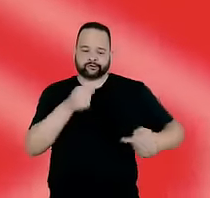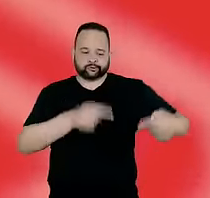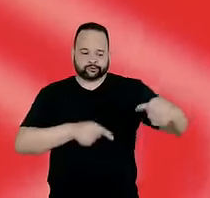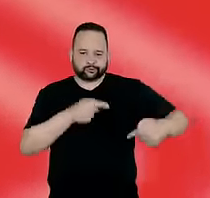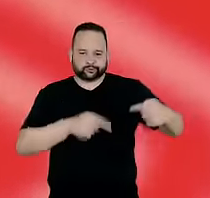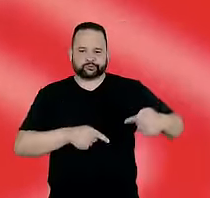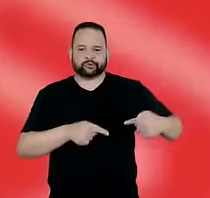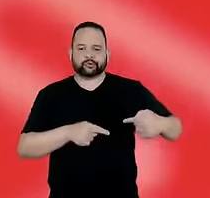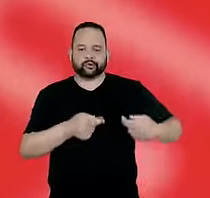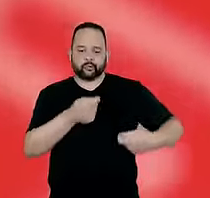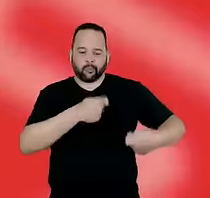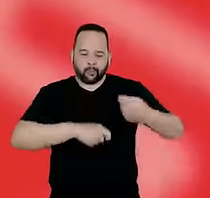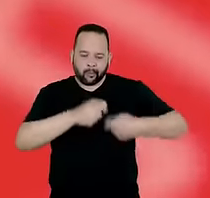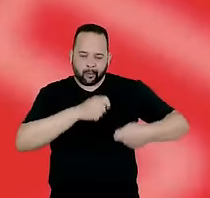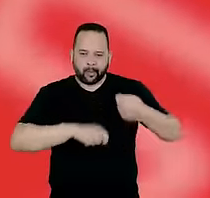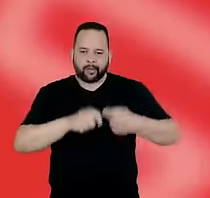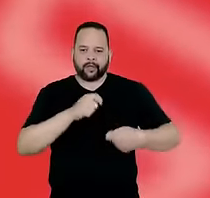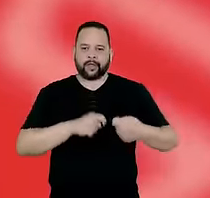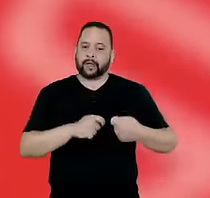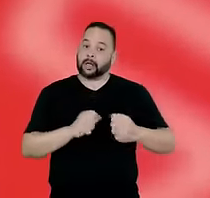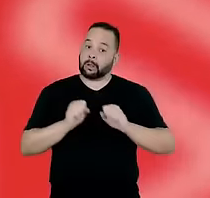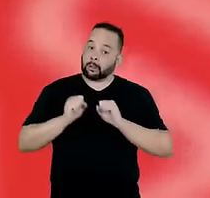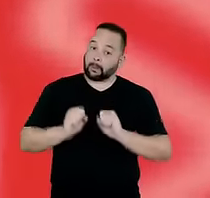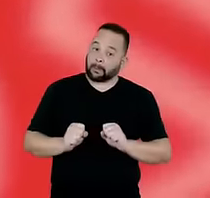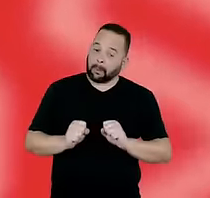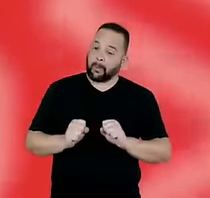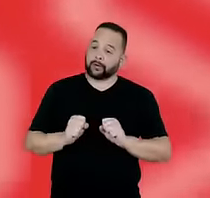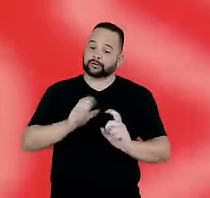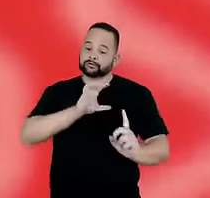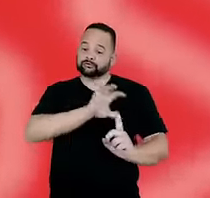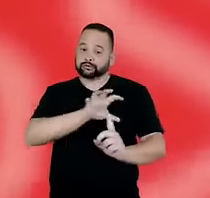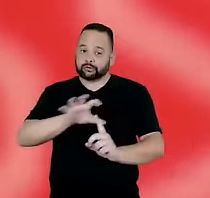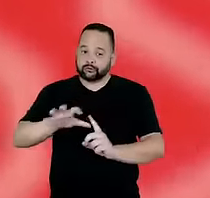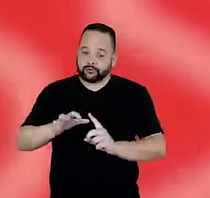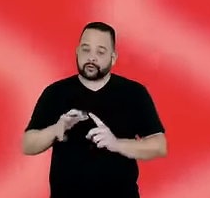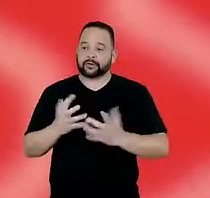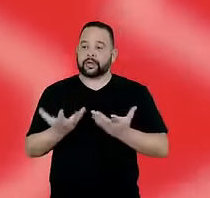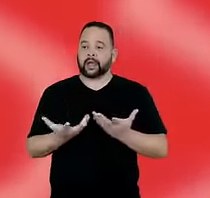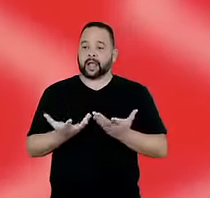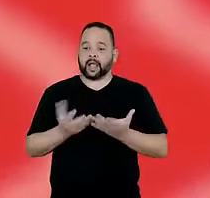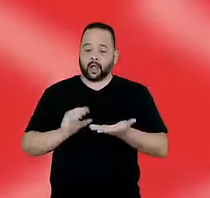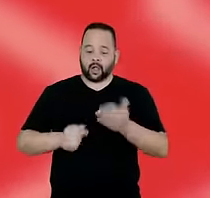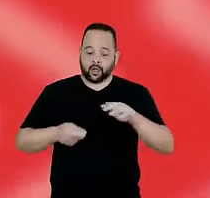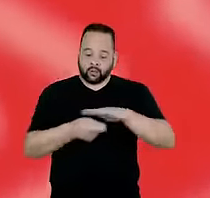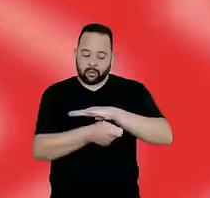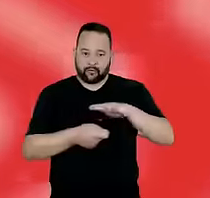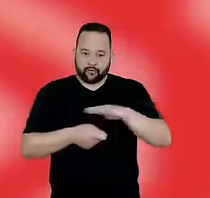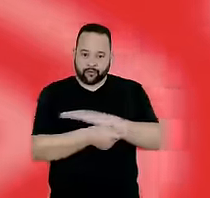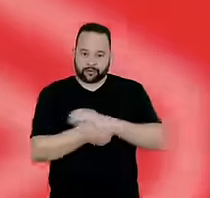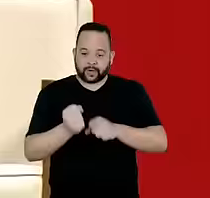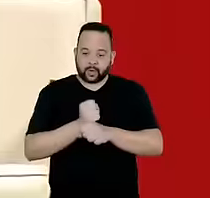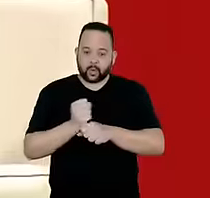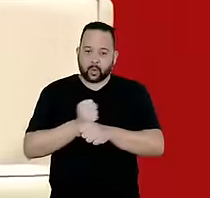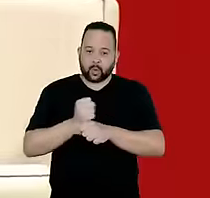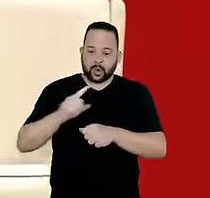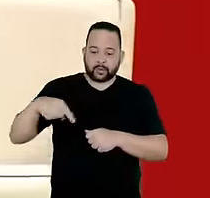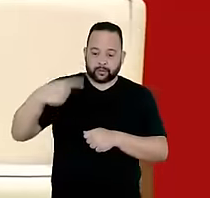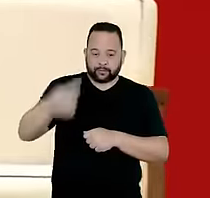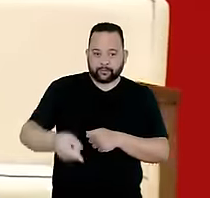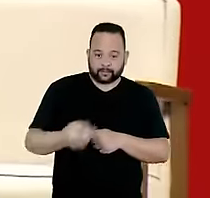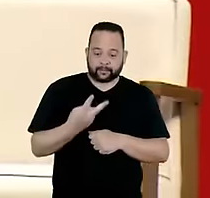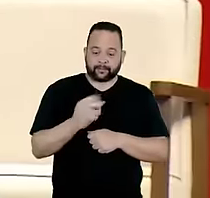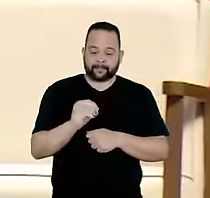que podem e devem impactar os investimentos no ano que vem em 2024 portanto é uma